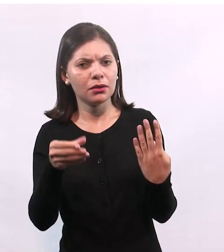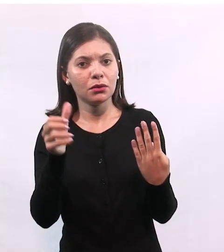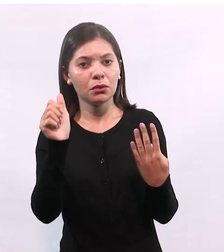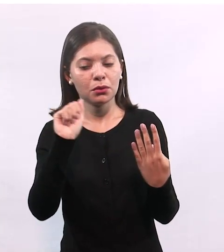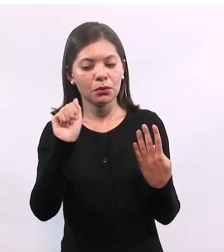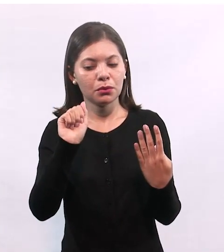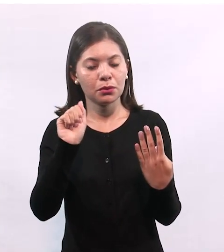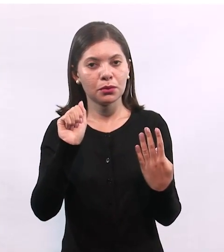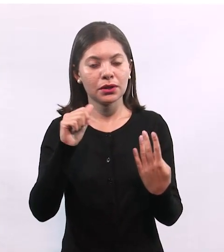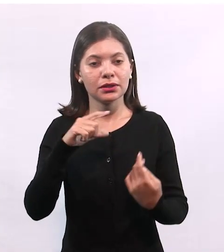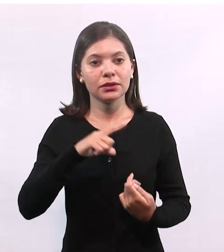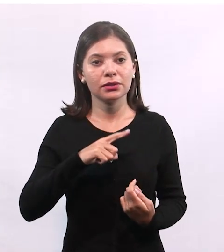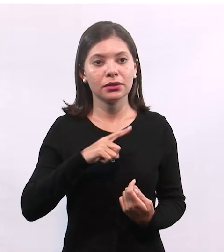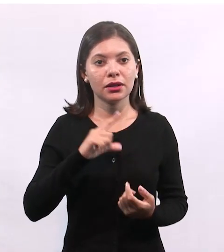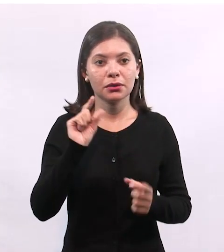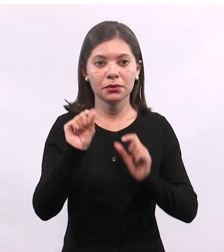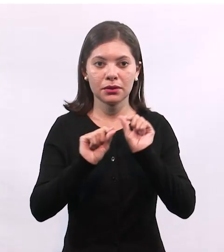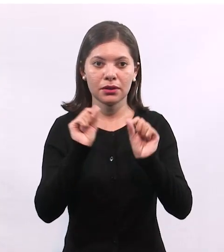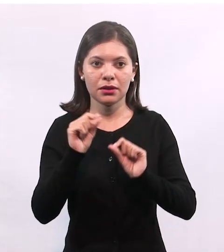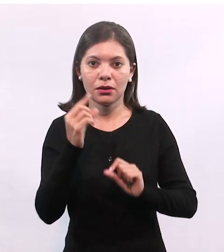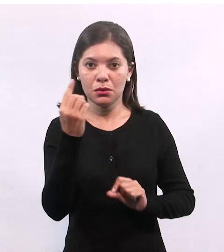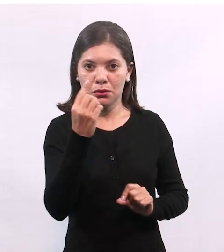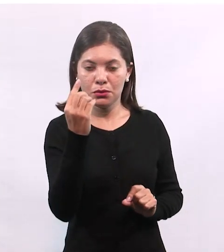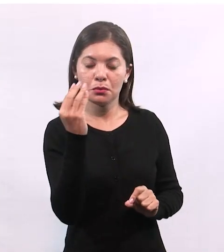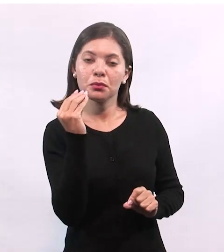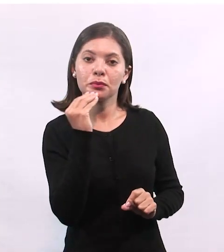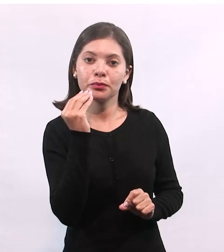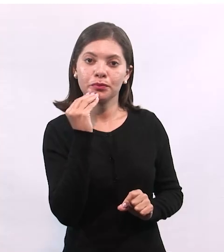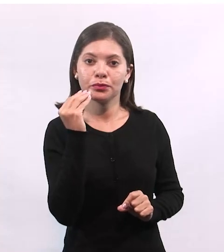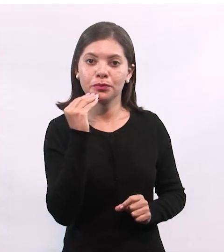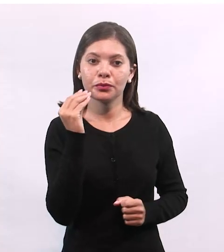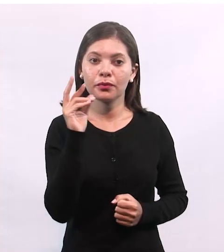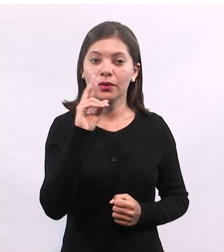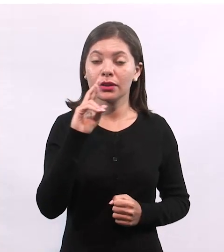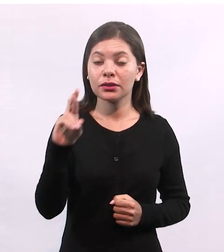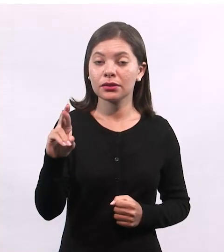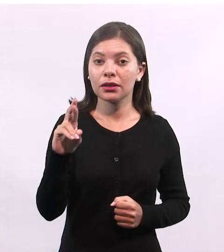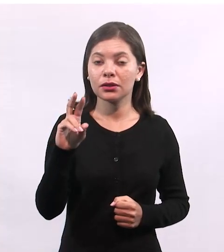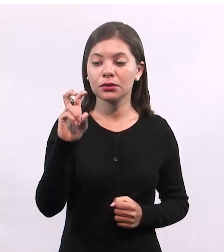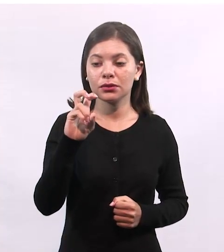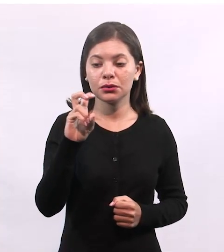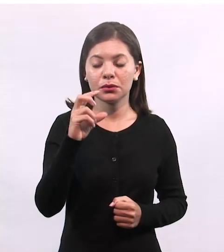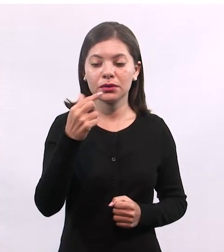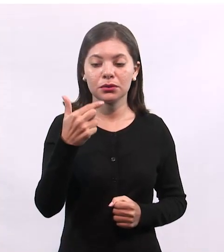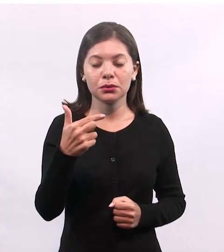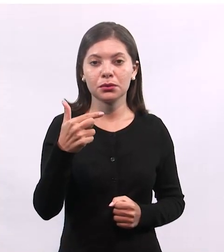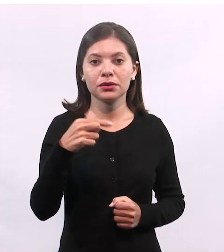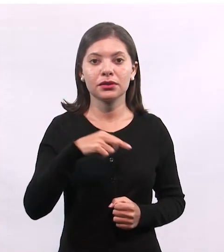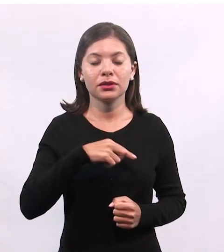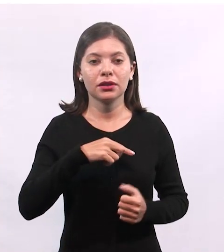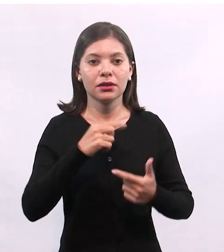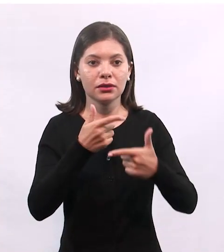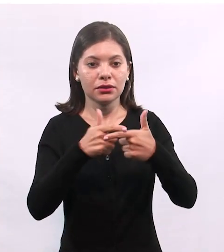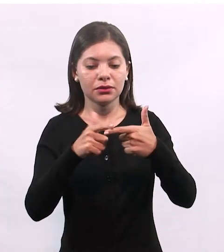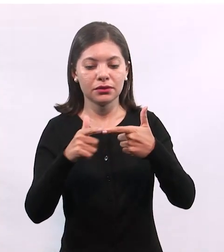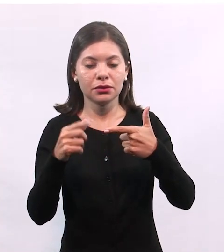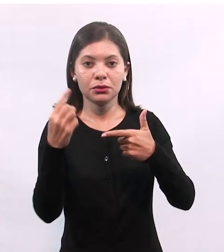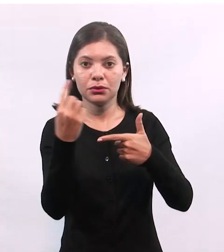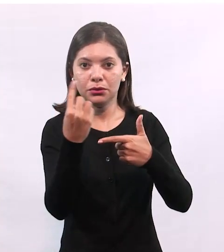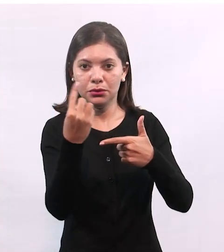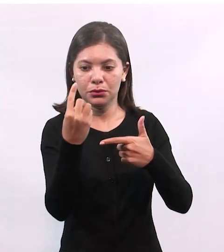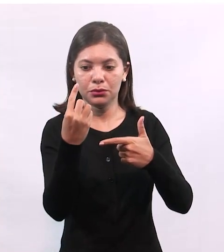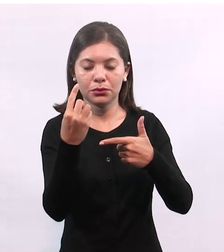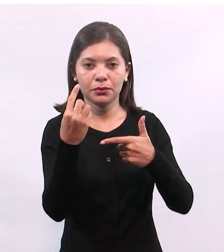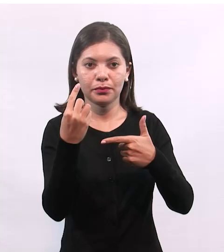mais eu tenho uma chance resultados possíveis 52 então tenho a divisão de